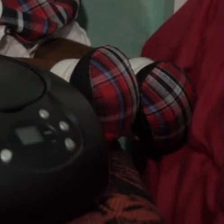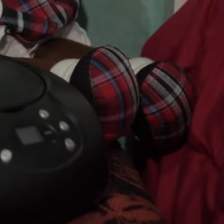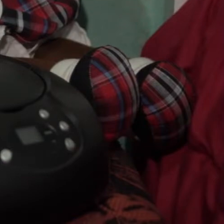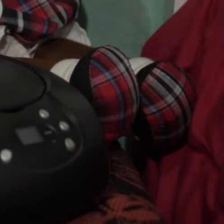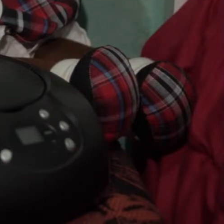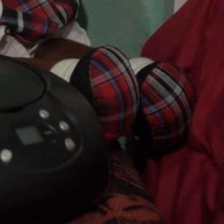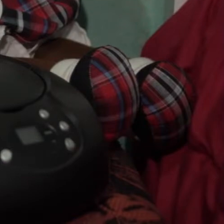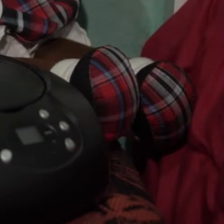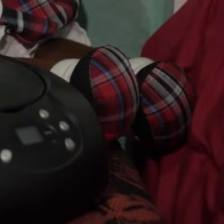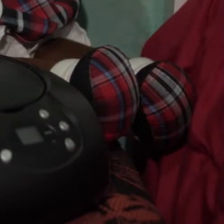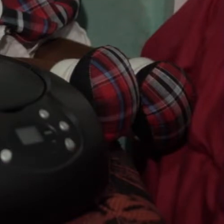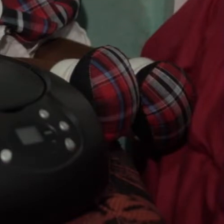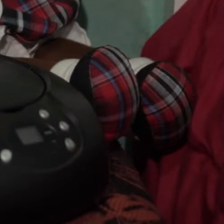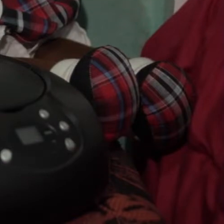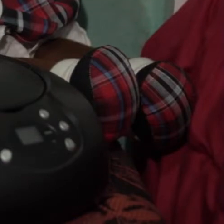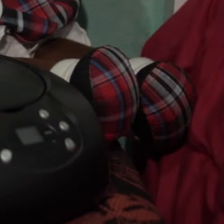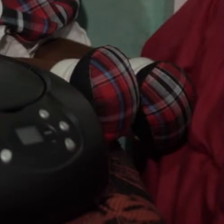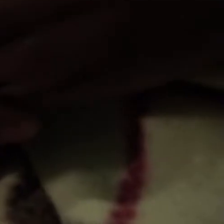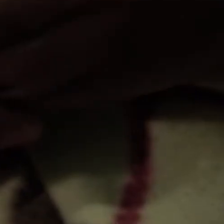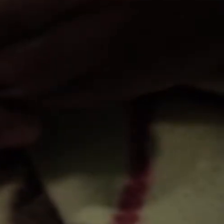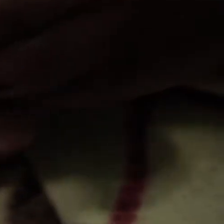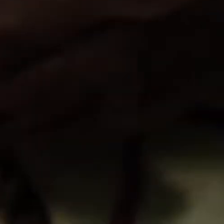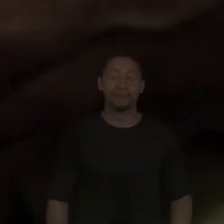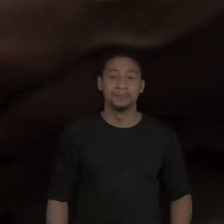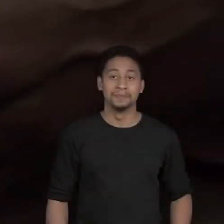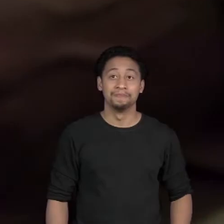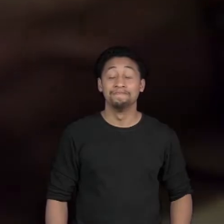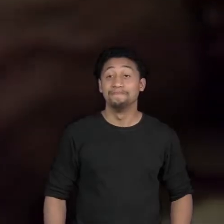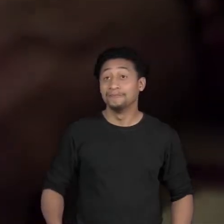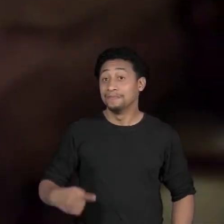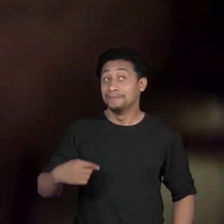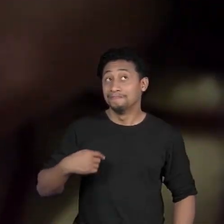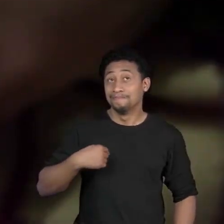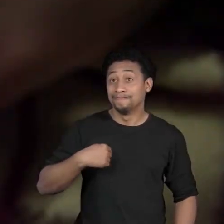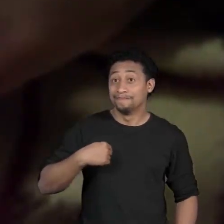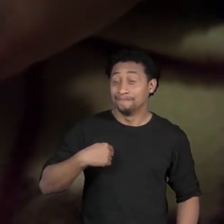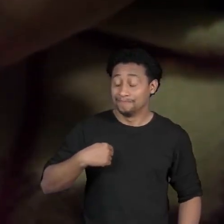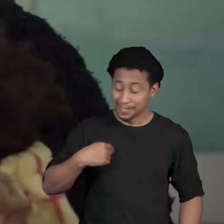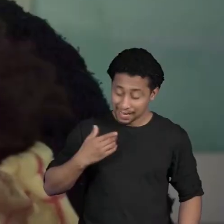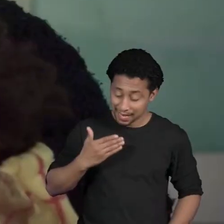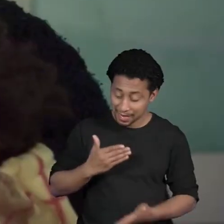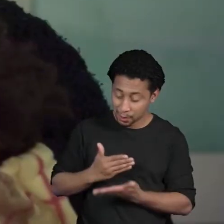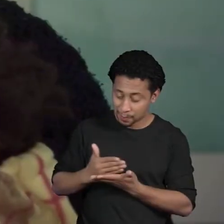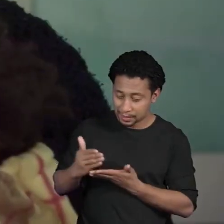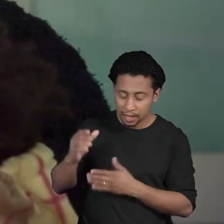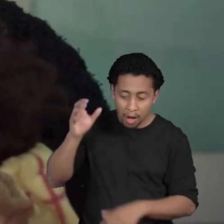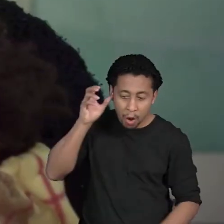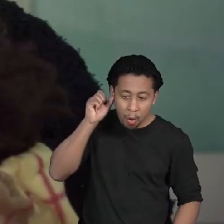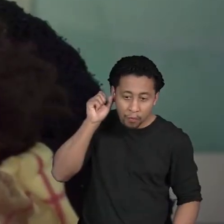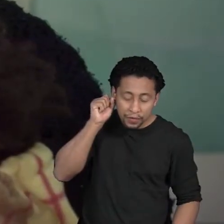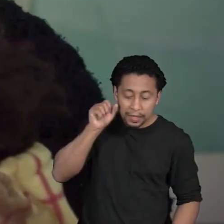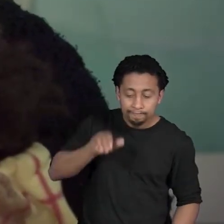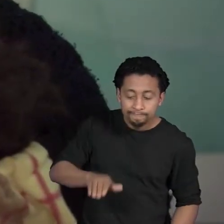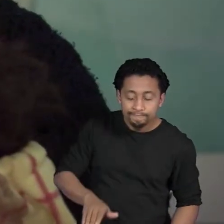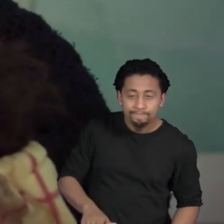desgrudam do radinho. Numa folha qualquer eu desenho um sol